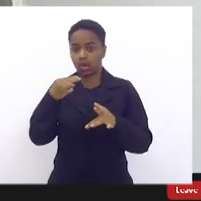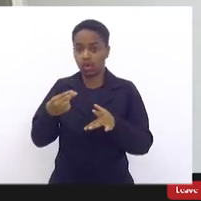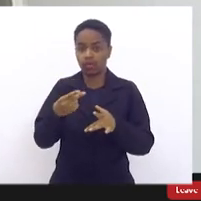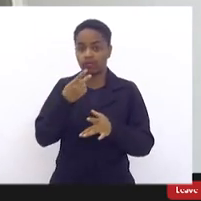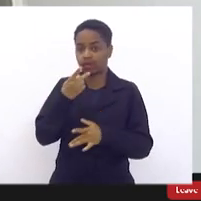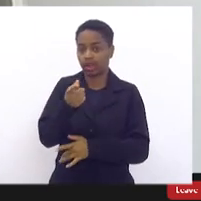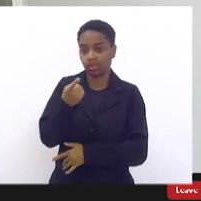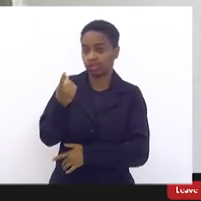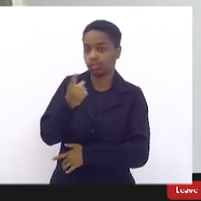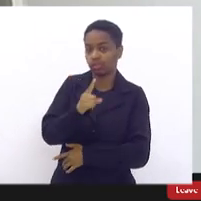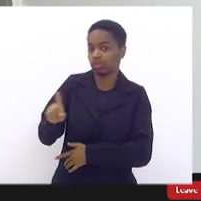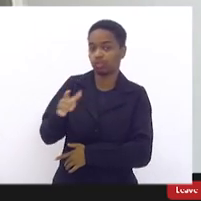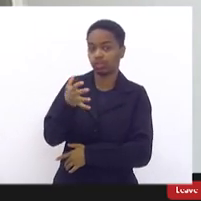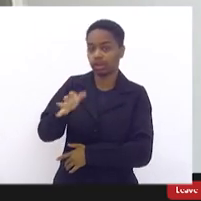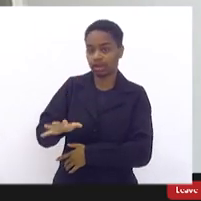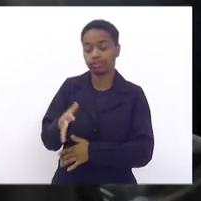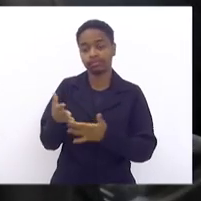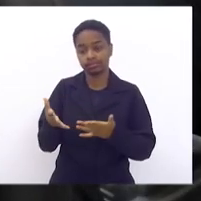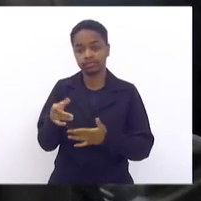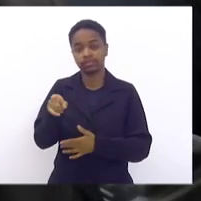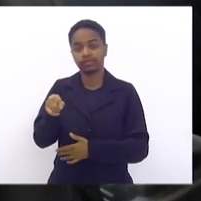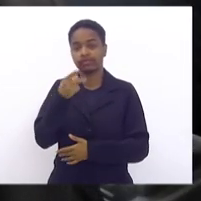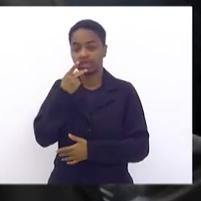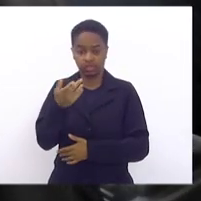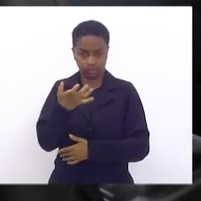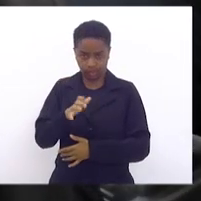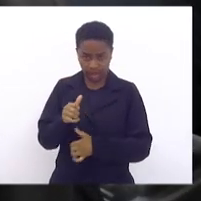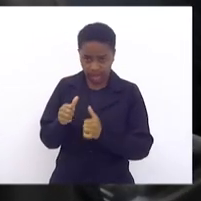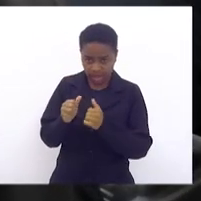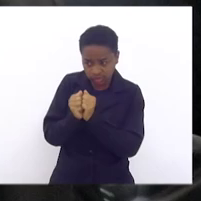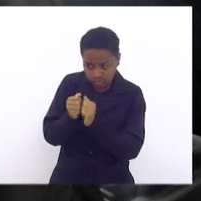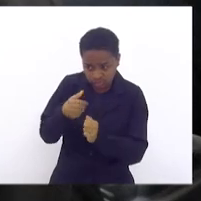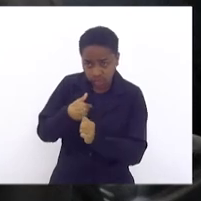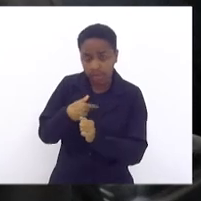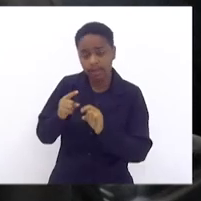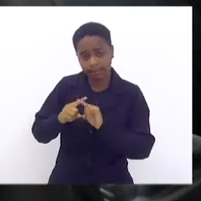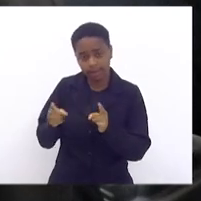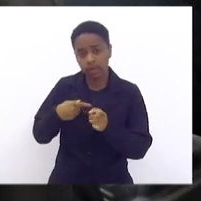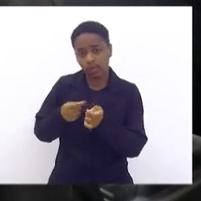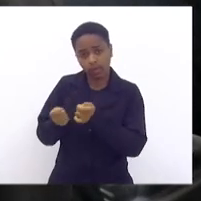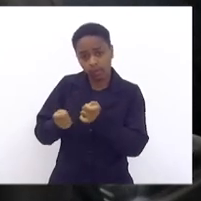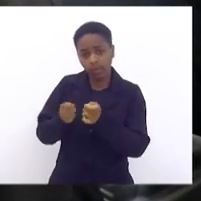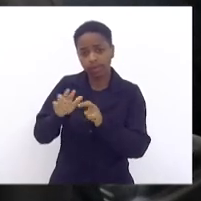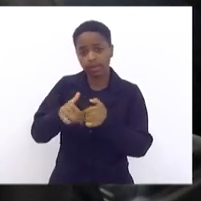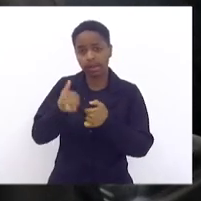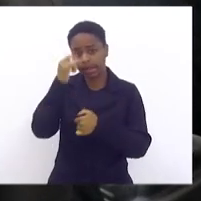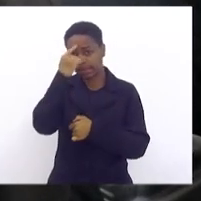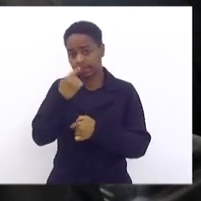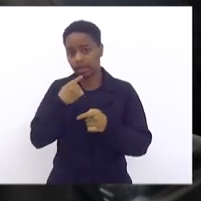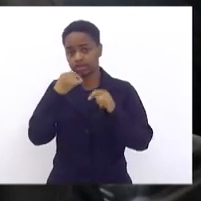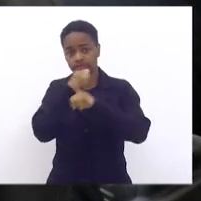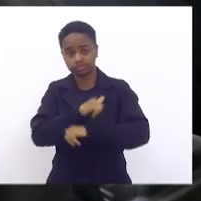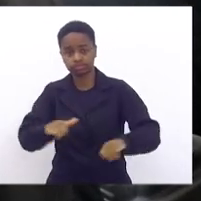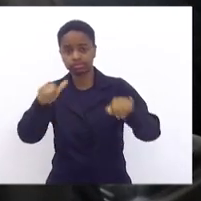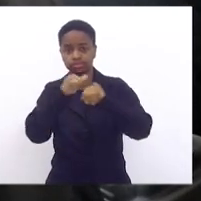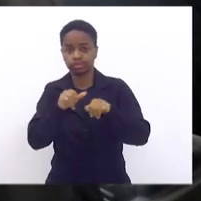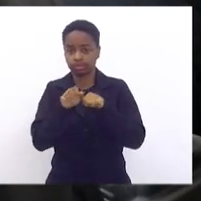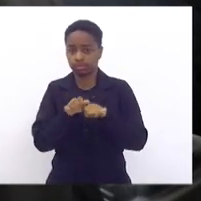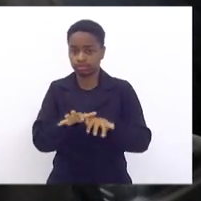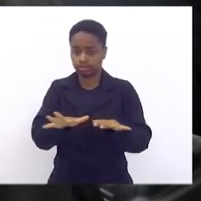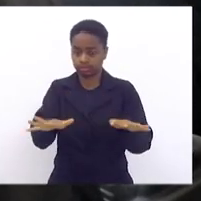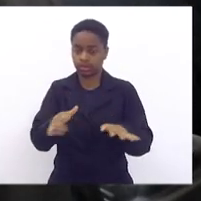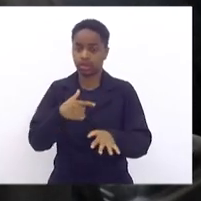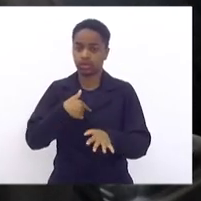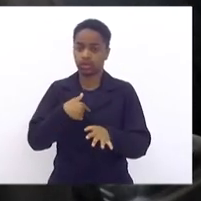não. Ele diz assim: bom, você não quer ficar comigo, mas eu vou te ter comigo através dessas imagens e vou compartilhar essa imagem